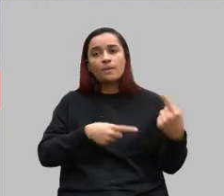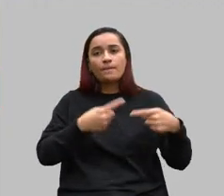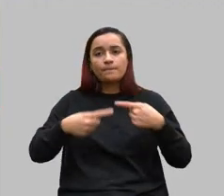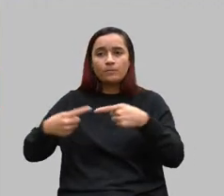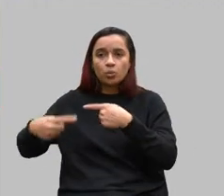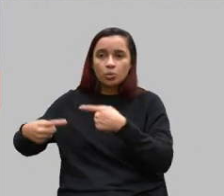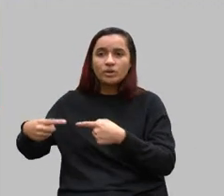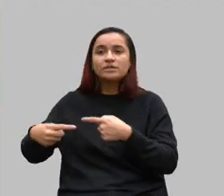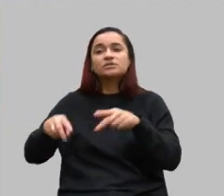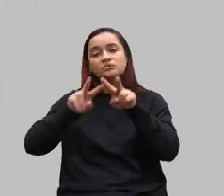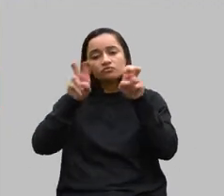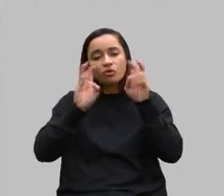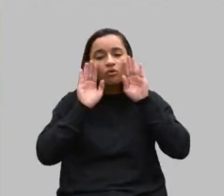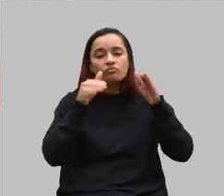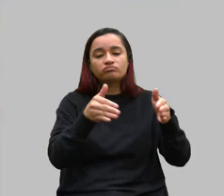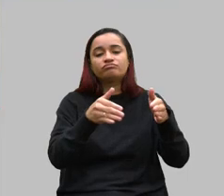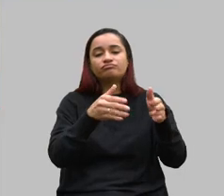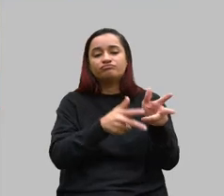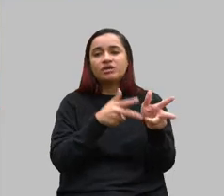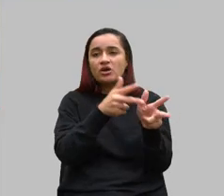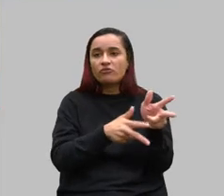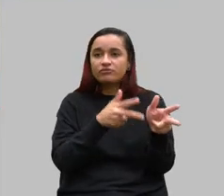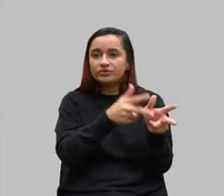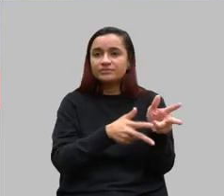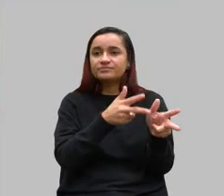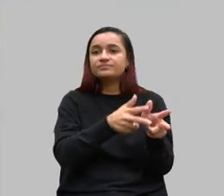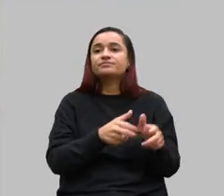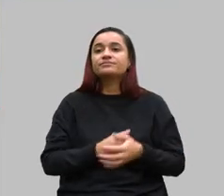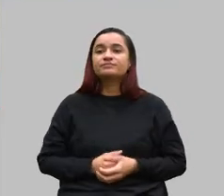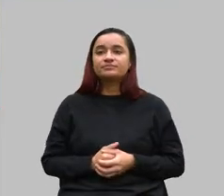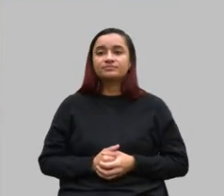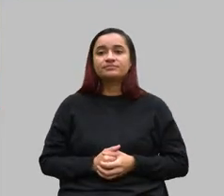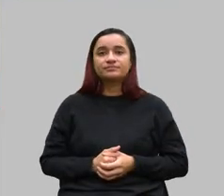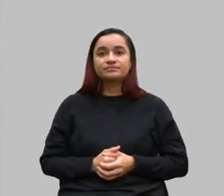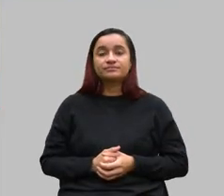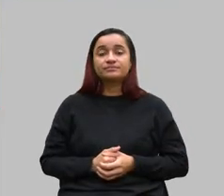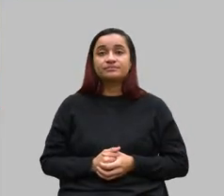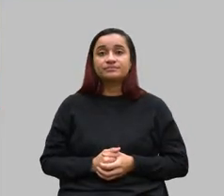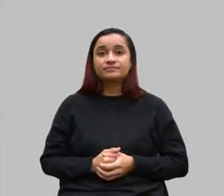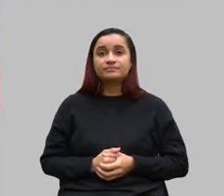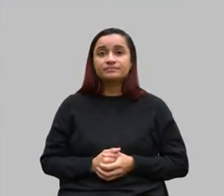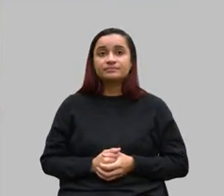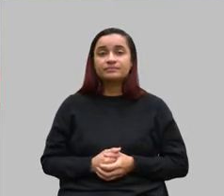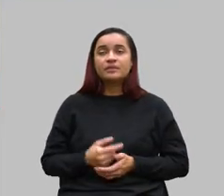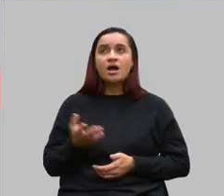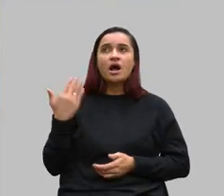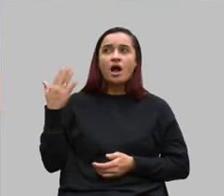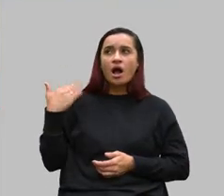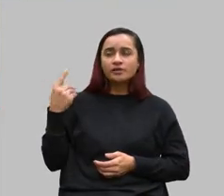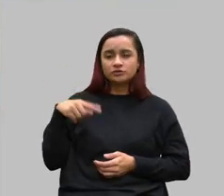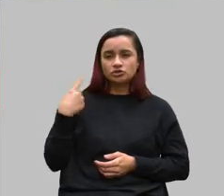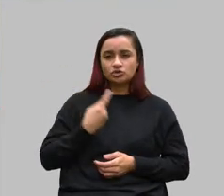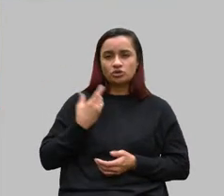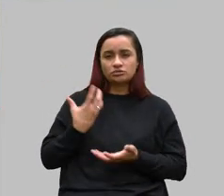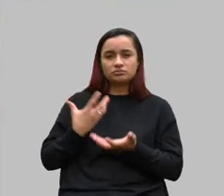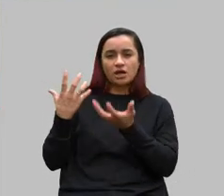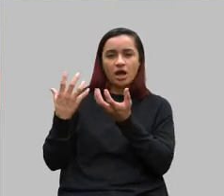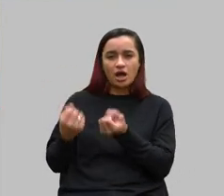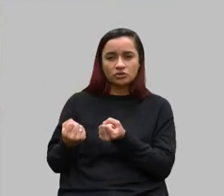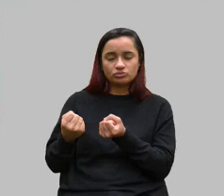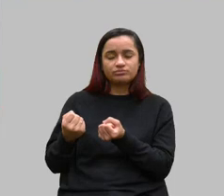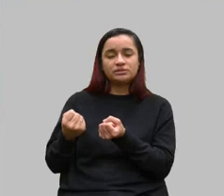em prol das ferrovias quando nós Assumimos eh a